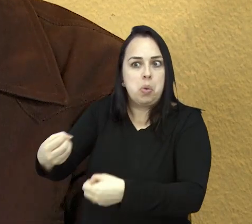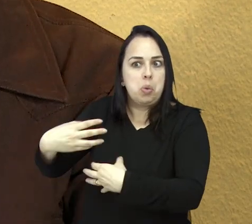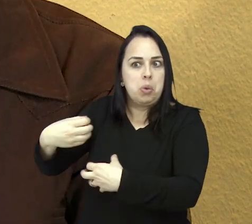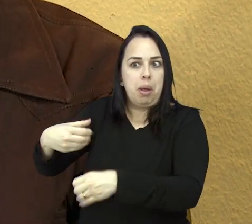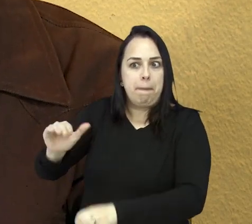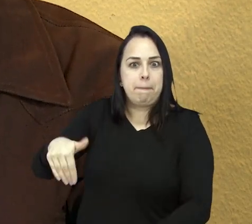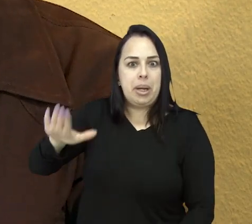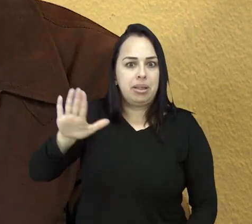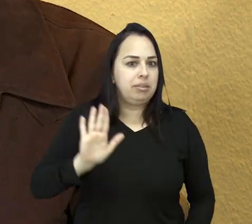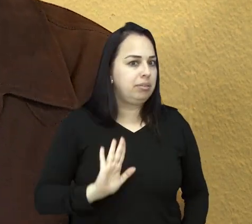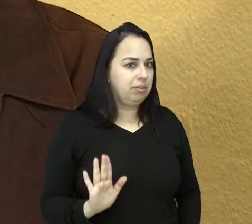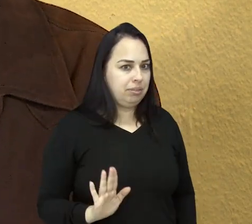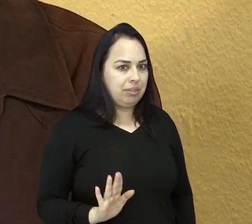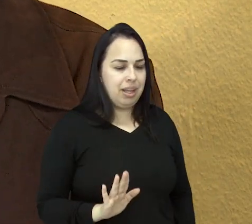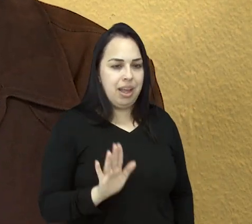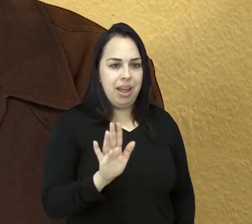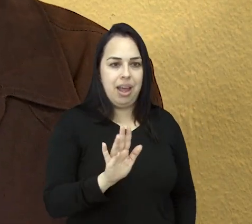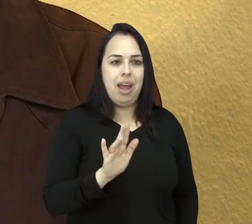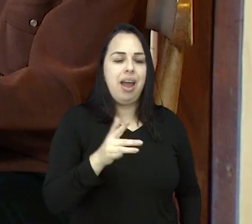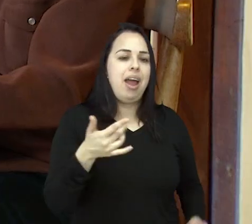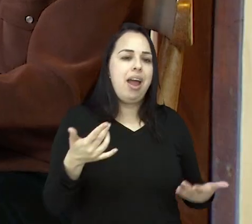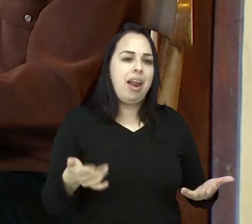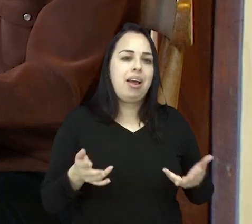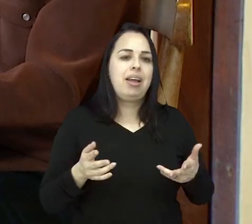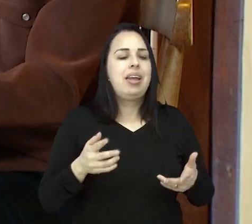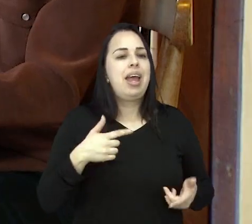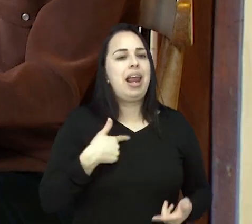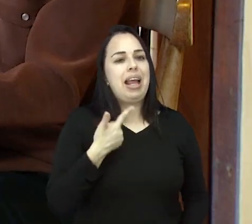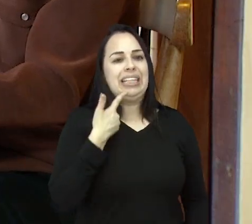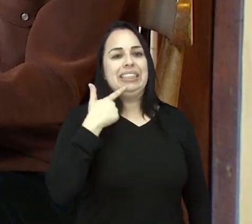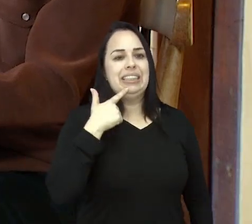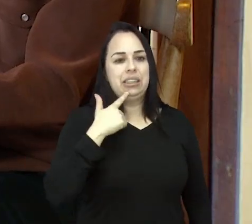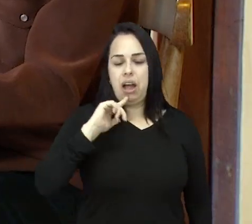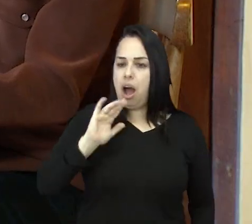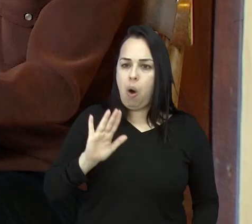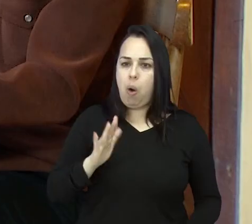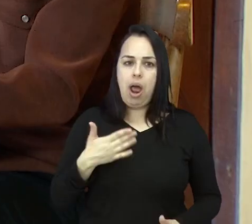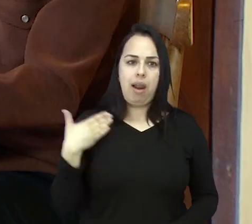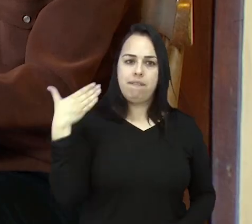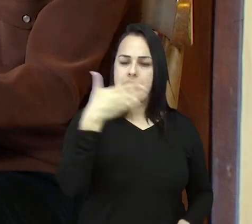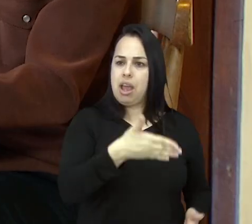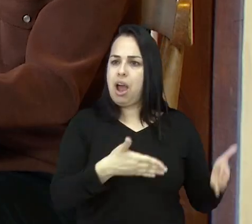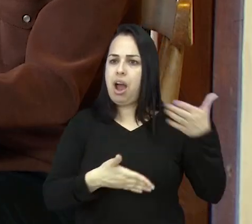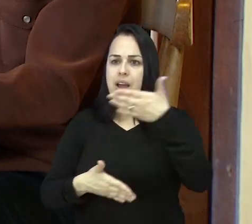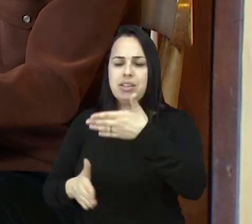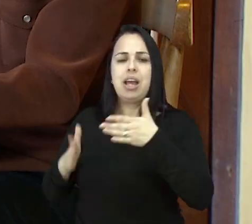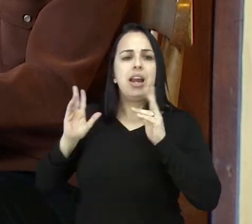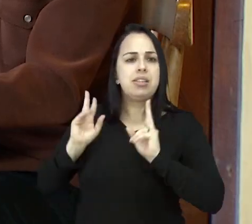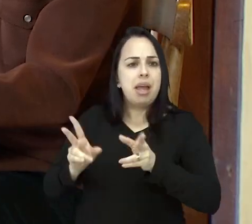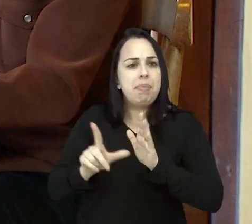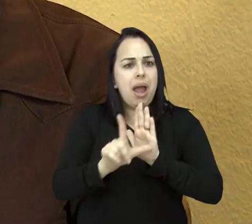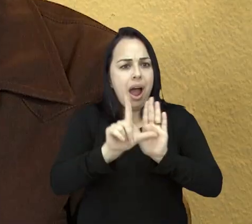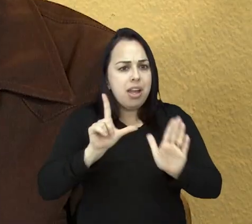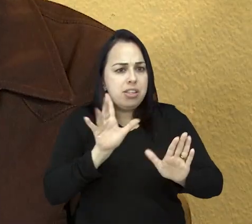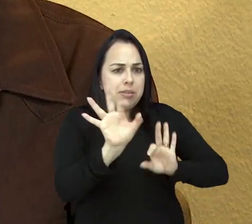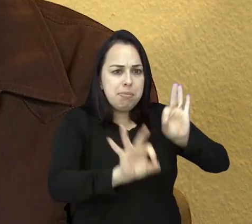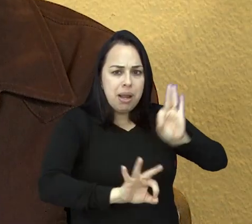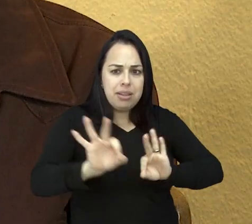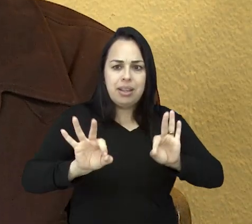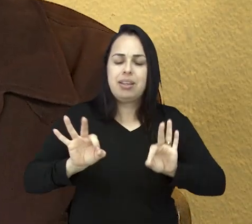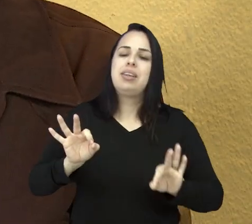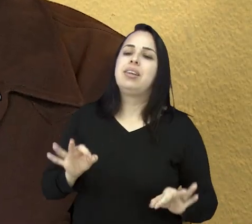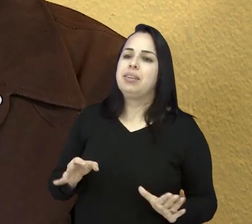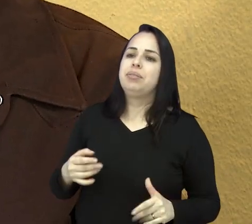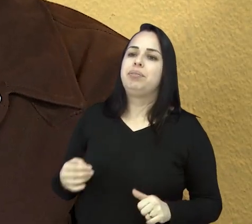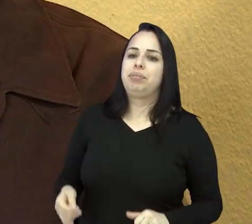simples, que são as que mais ensinam a gente, né? Os movimentos são friamente calculados. Eu falo que eu sou maluquinha,